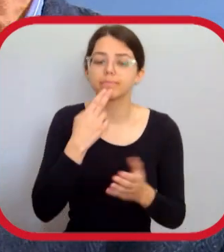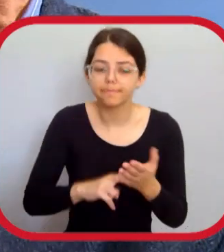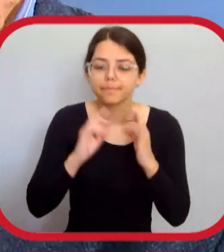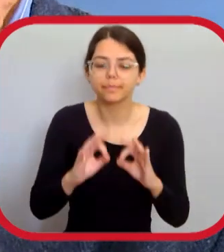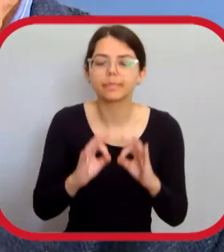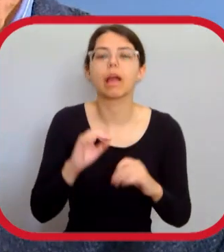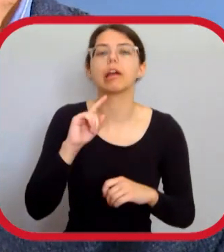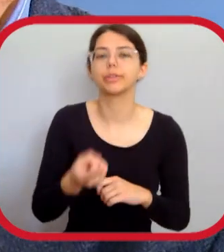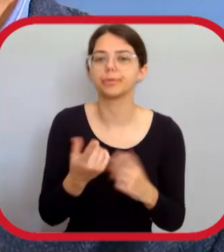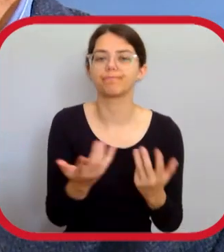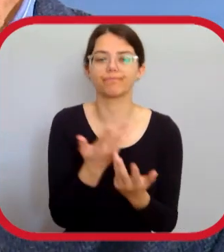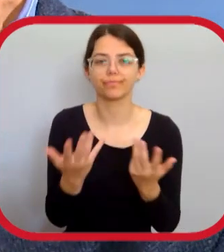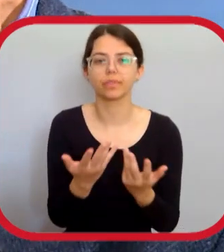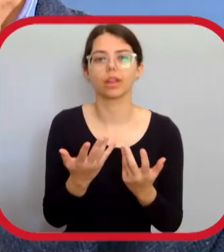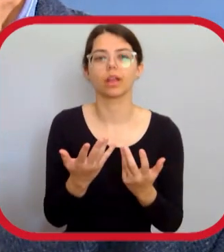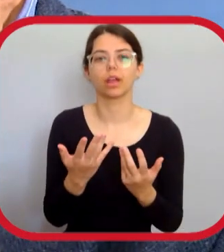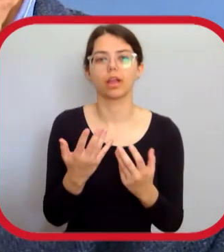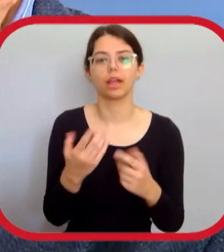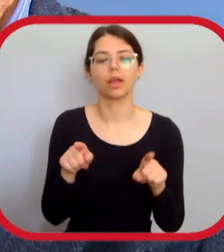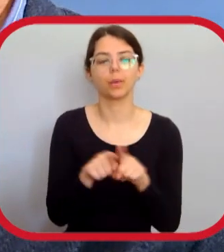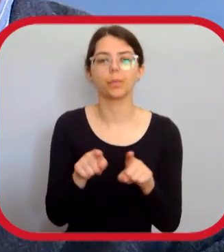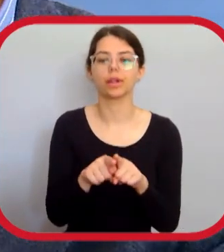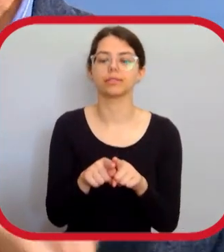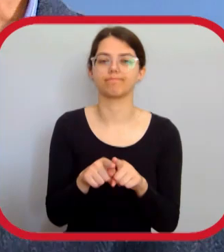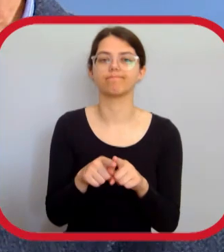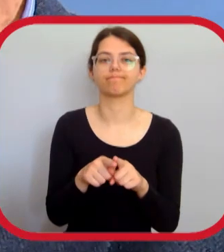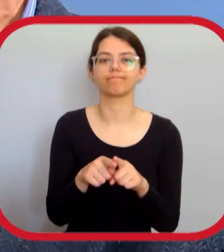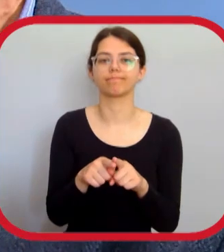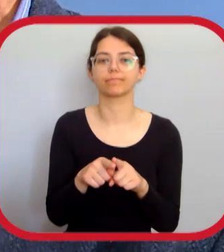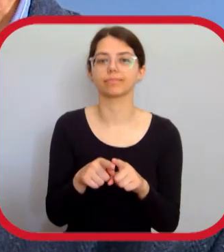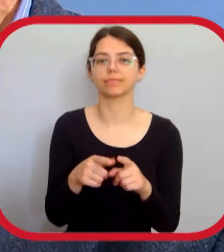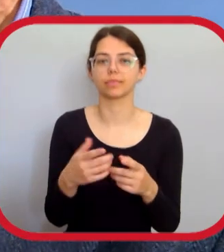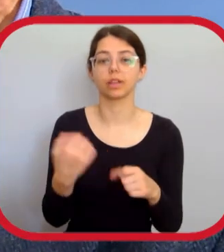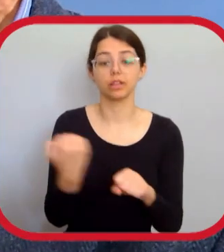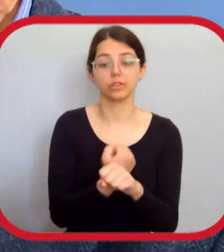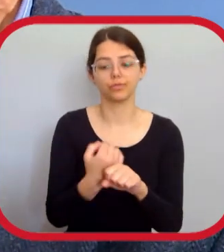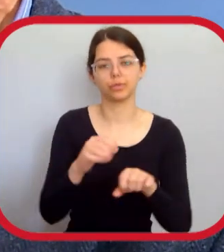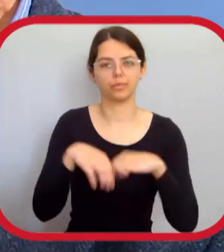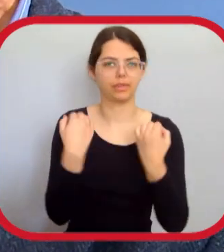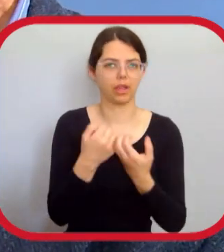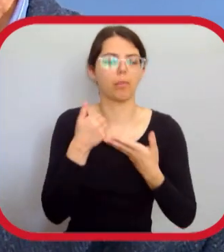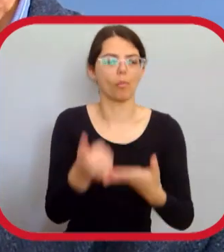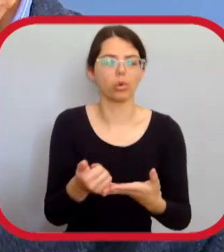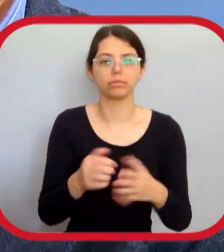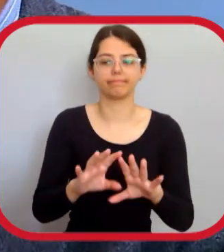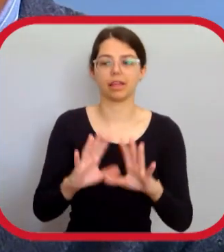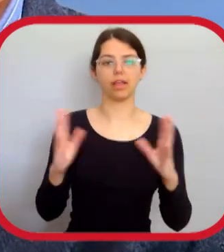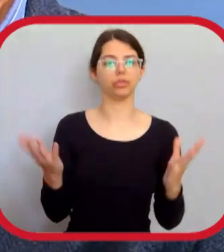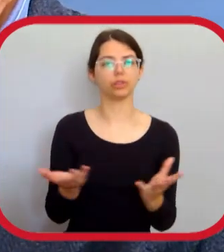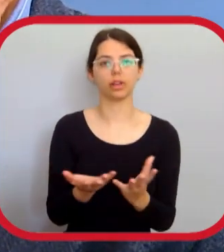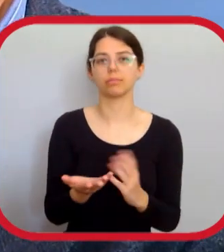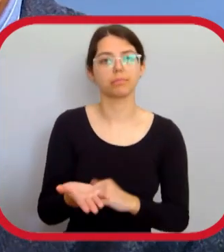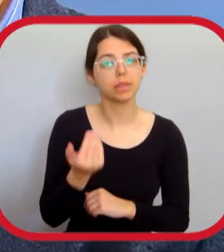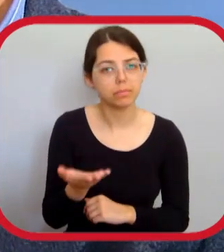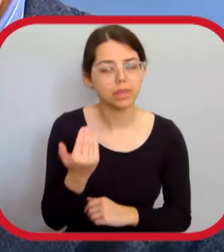uma deficiência da aplicação, uma abrangência da aplicação do Serviço de Ação Social,